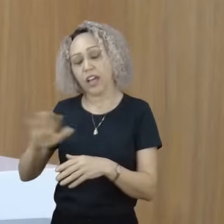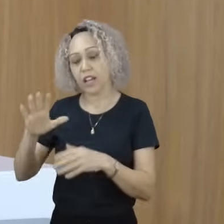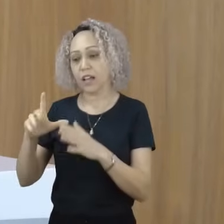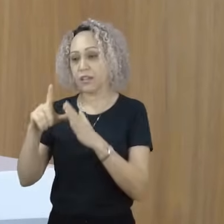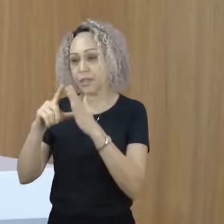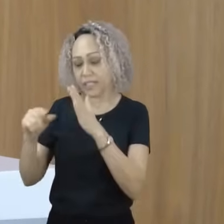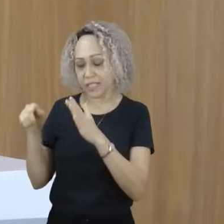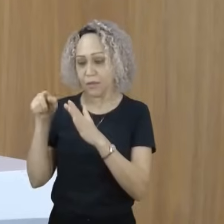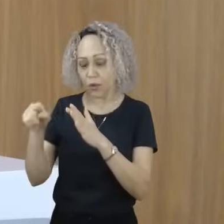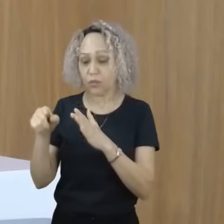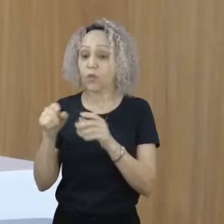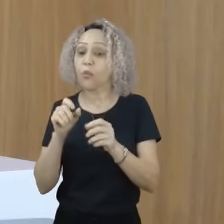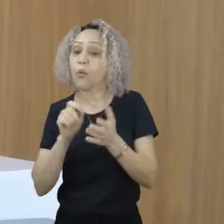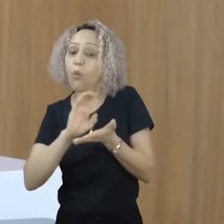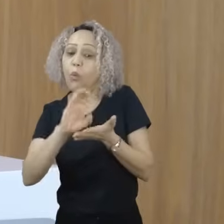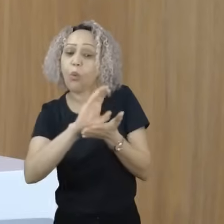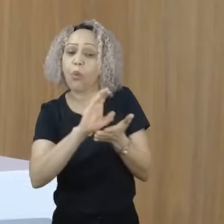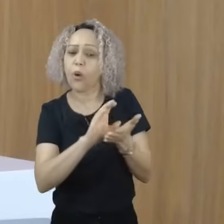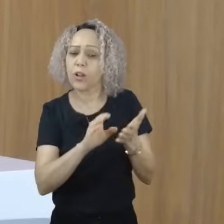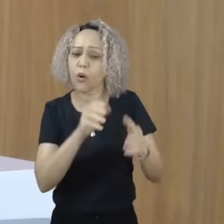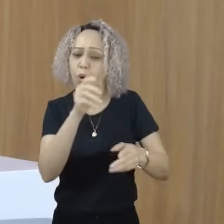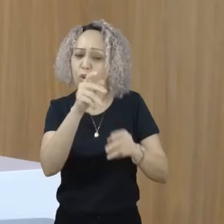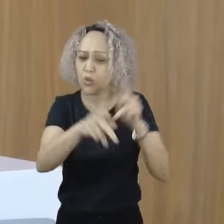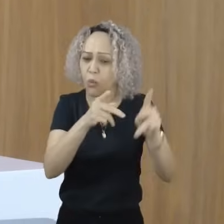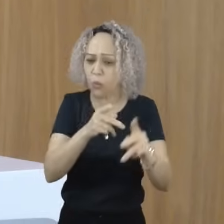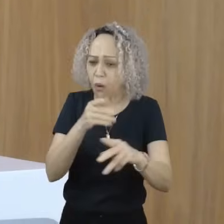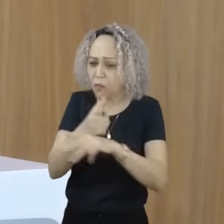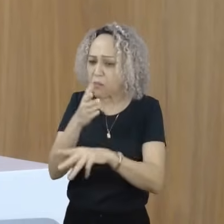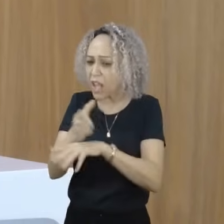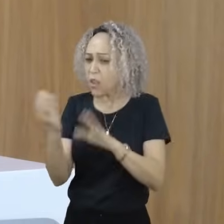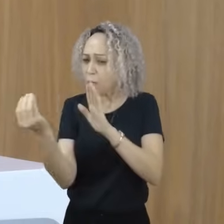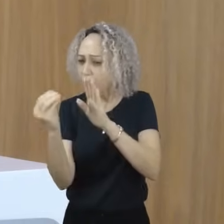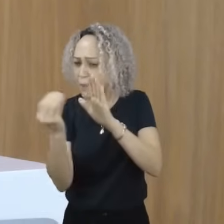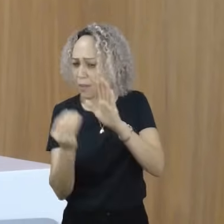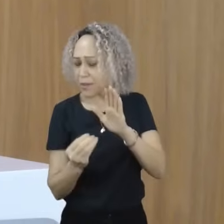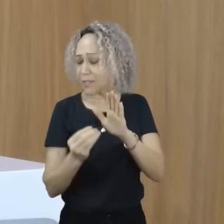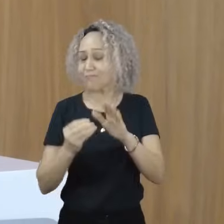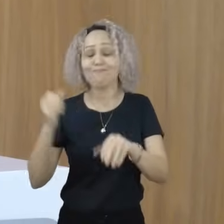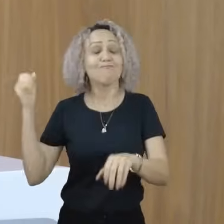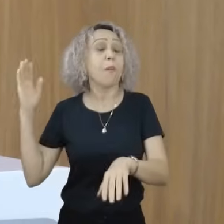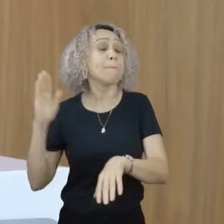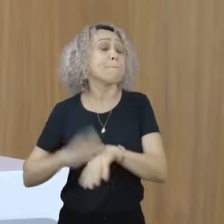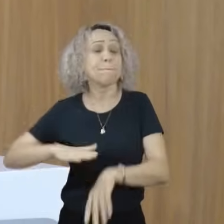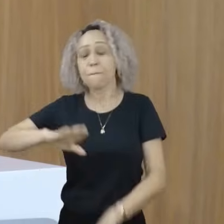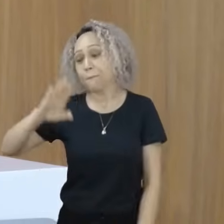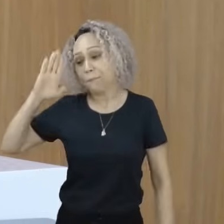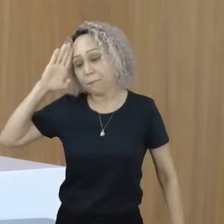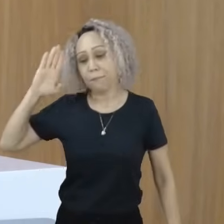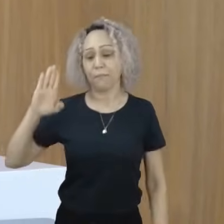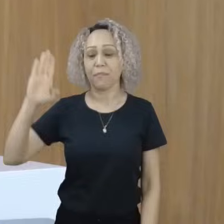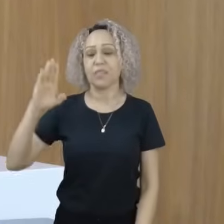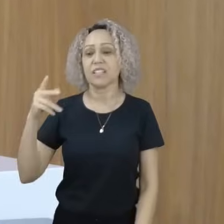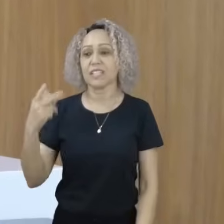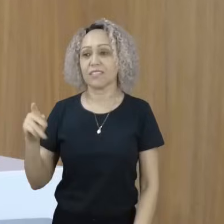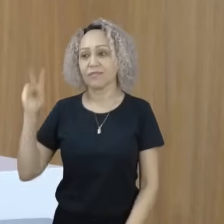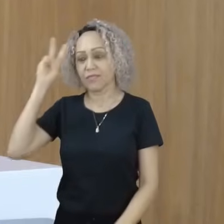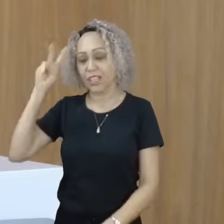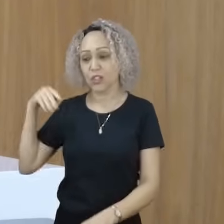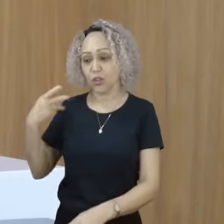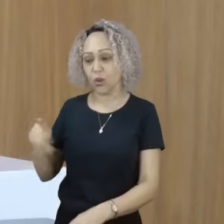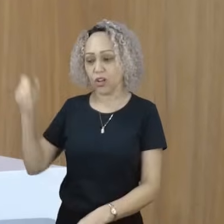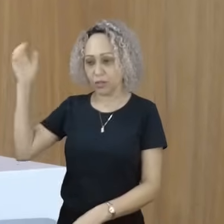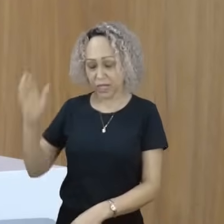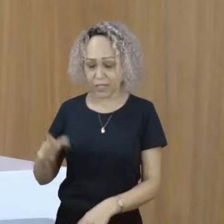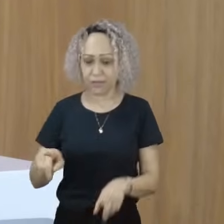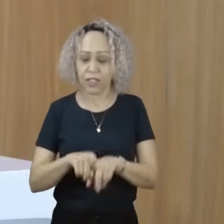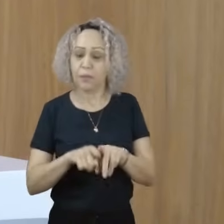do orçamento mais participativo da história. E você acompanha também uma entrevista com o ministro do Desenvolvimento e Assistência Social,